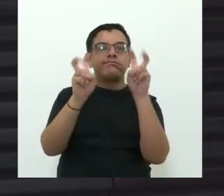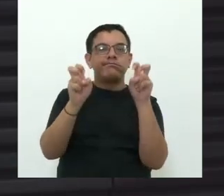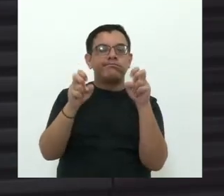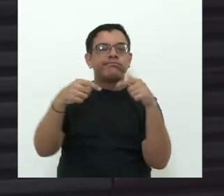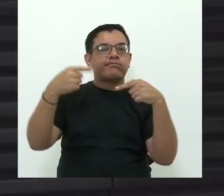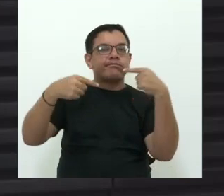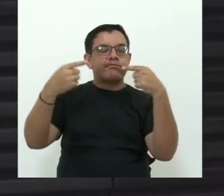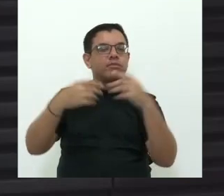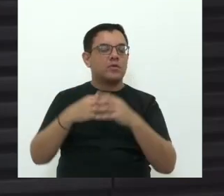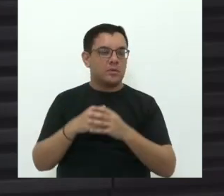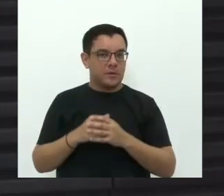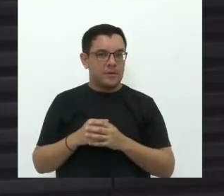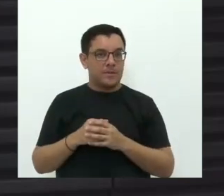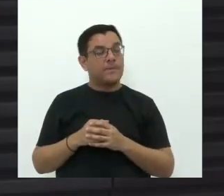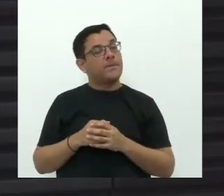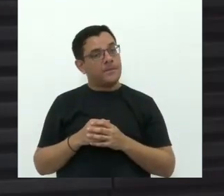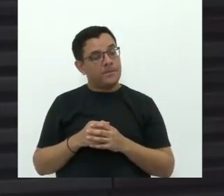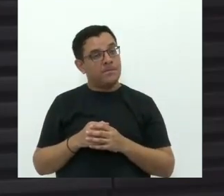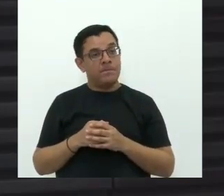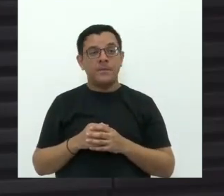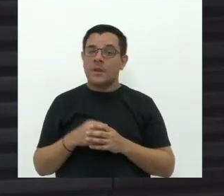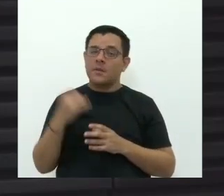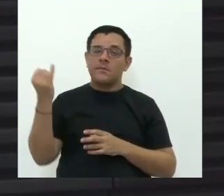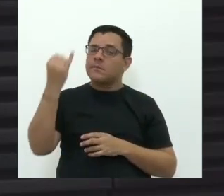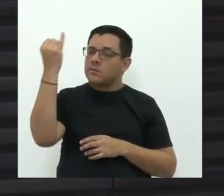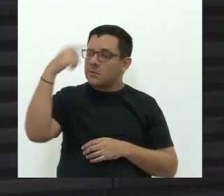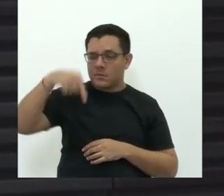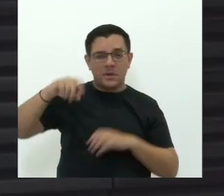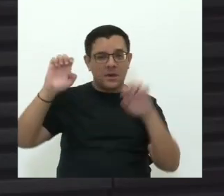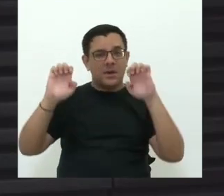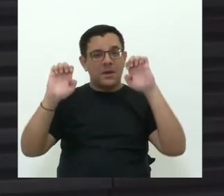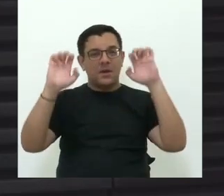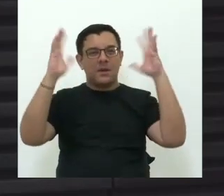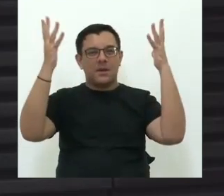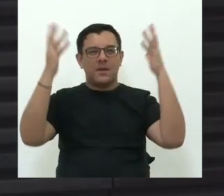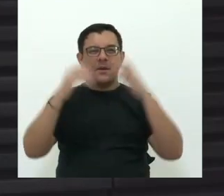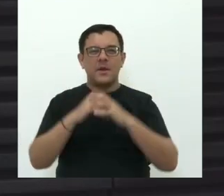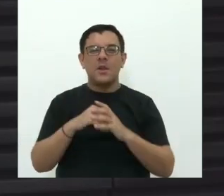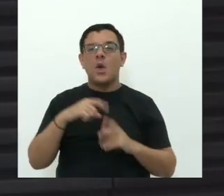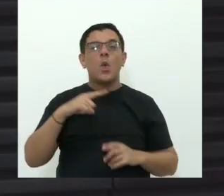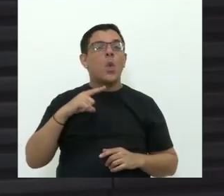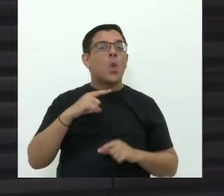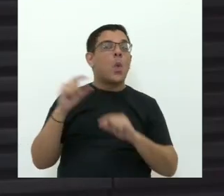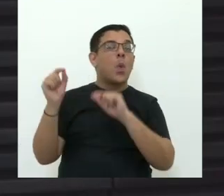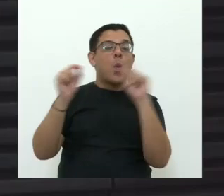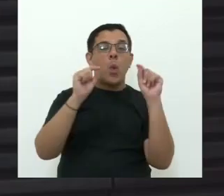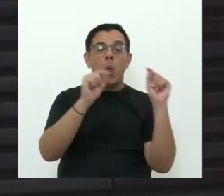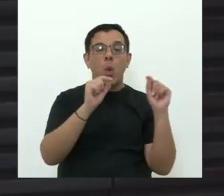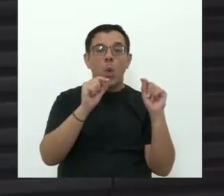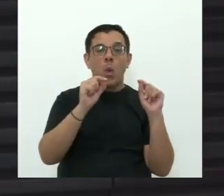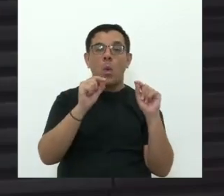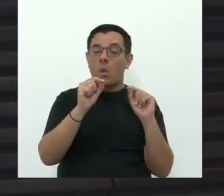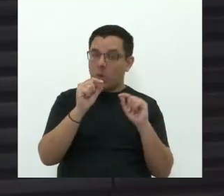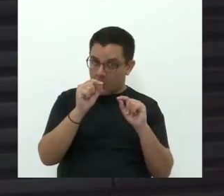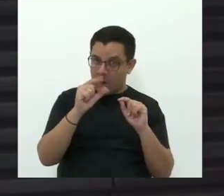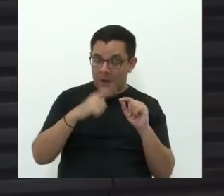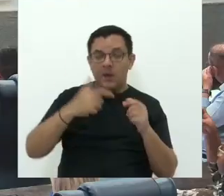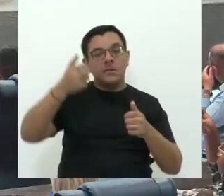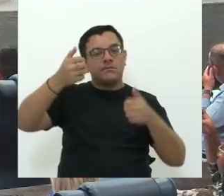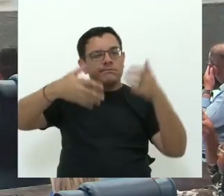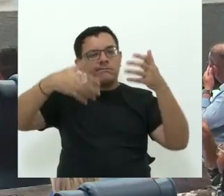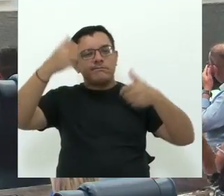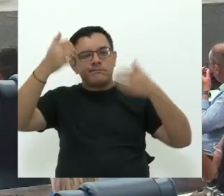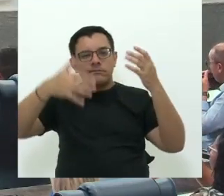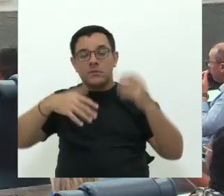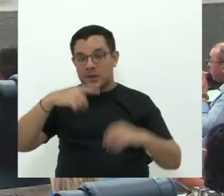evento é tão importante para para esse tipo de coisa que é justamente sobre isso que a gente vai nortear aqui a